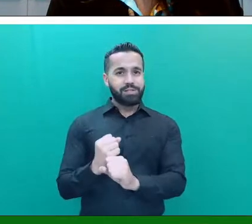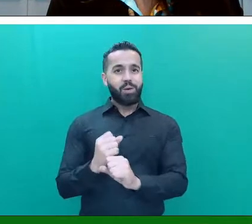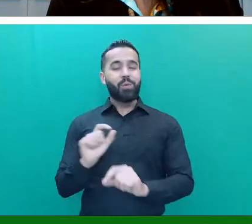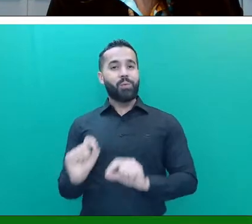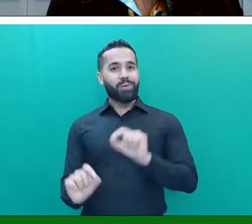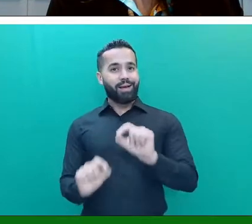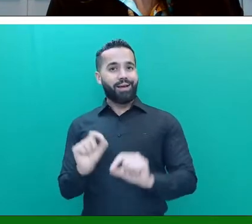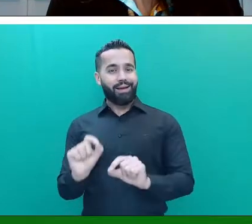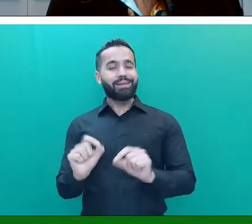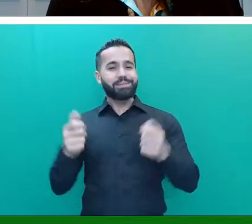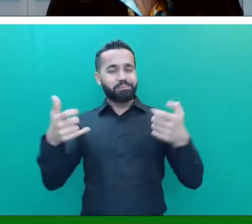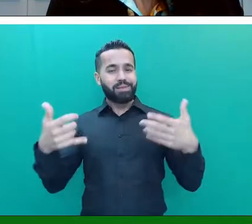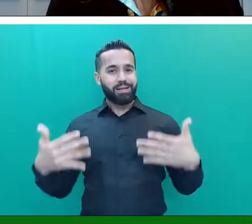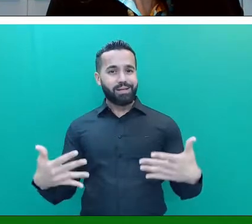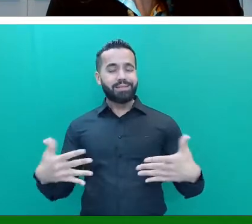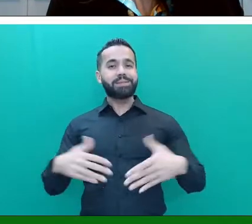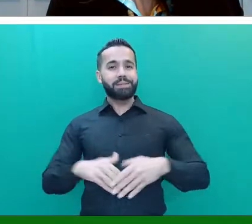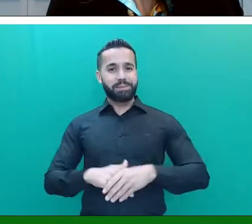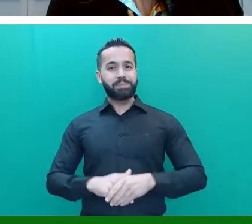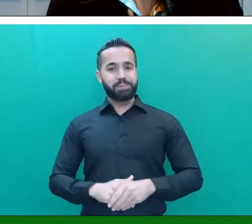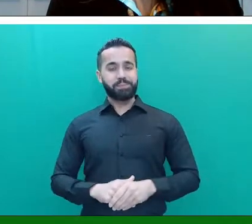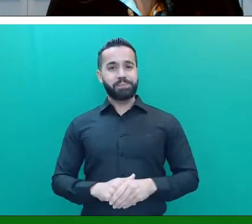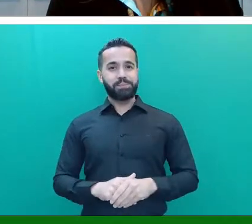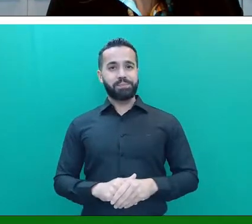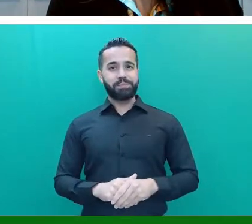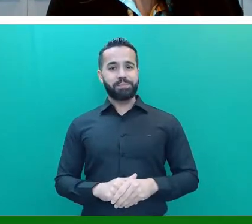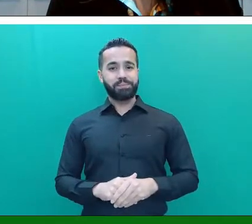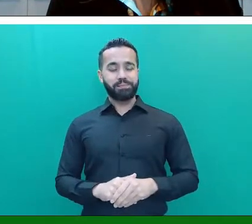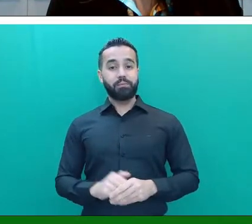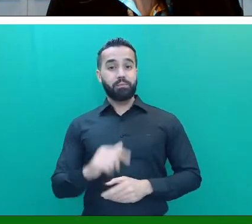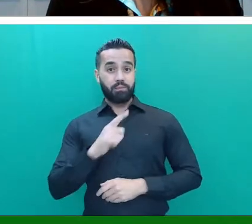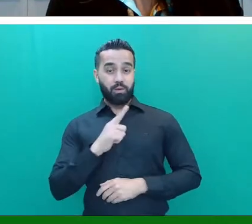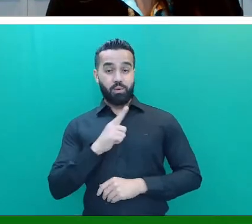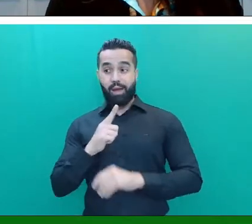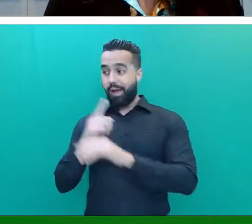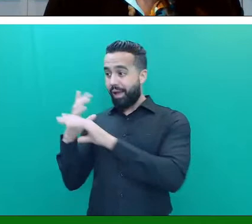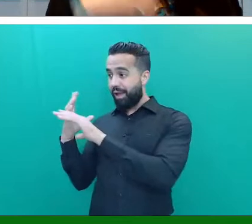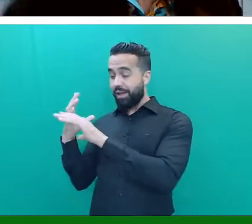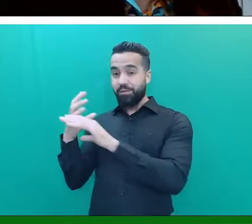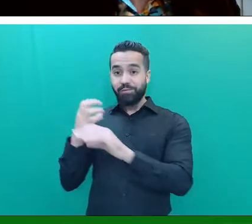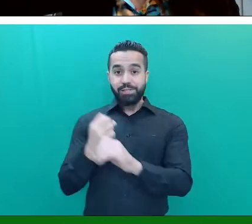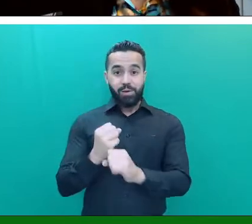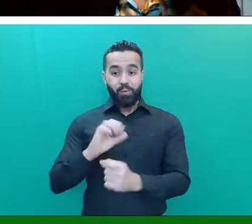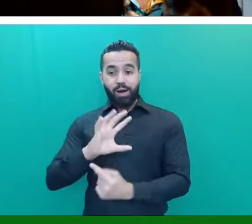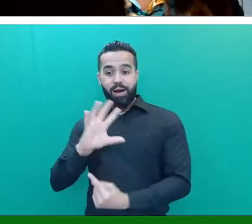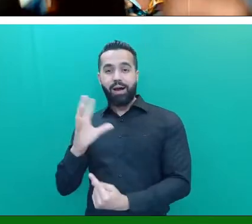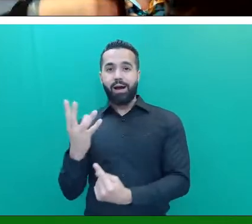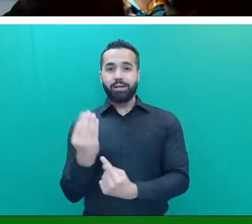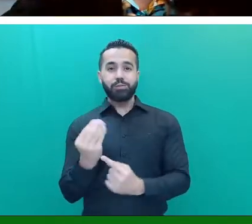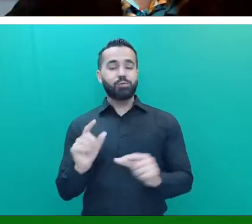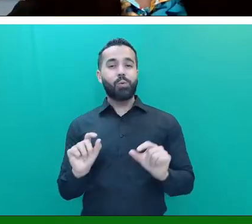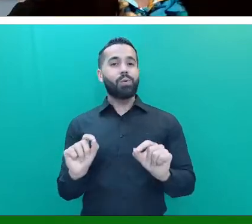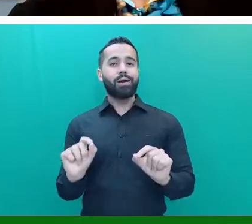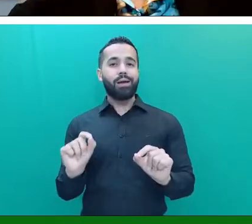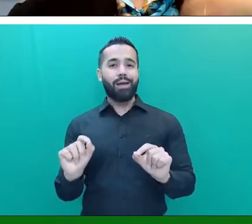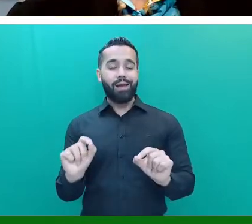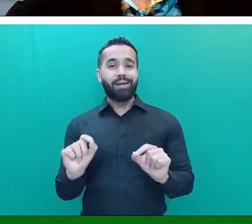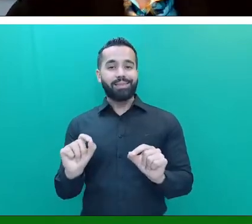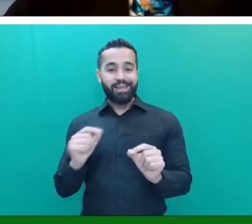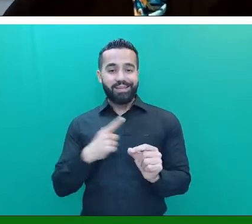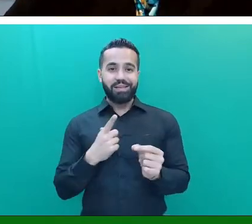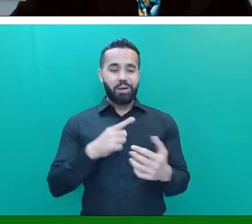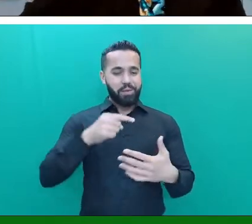gente vê esse título, revisão da arte, e encontra um conjunto